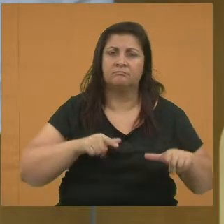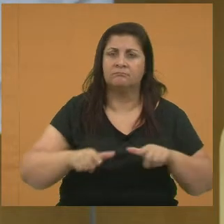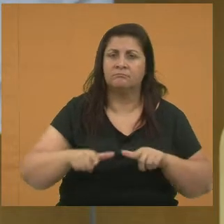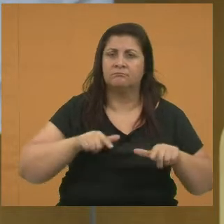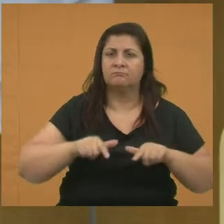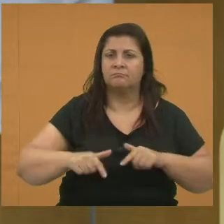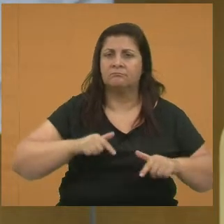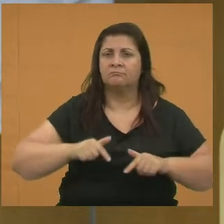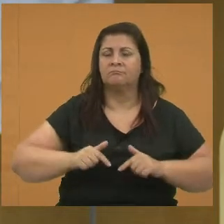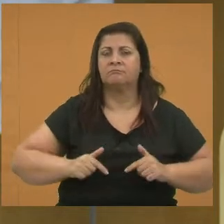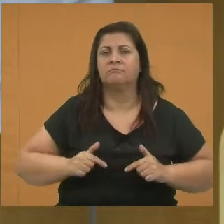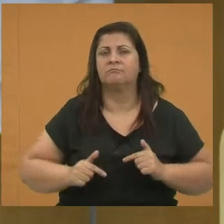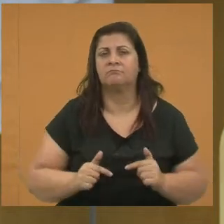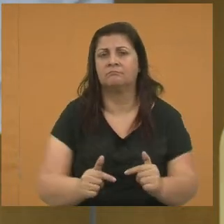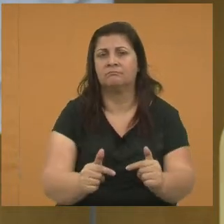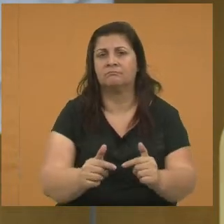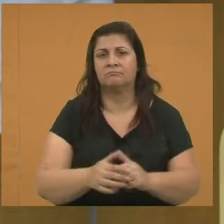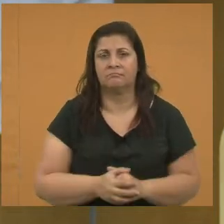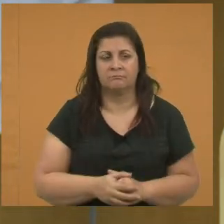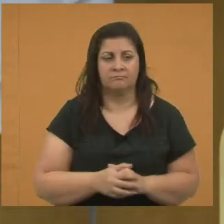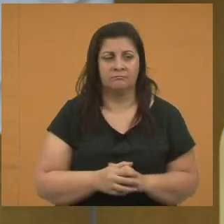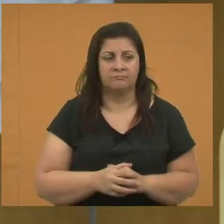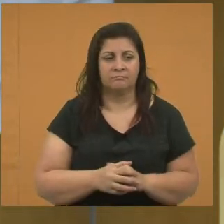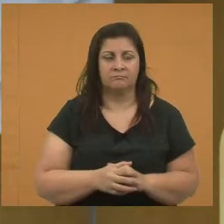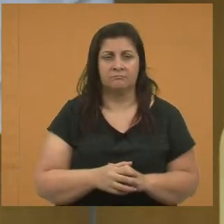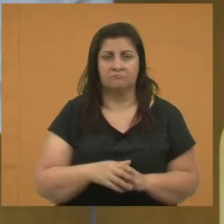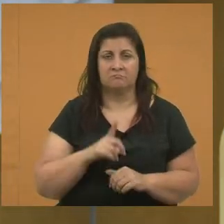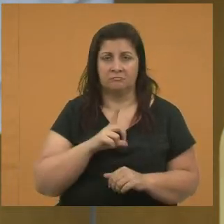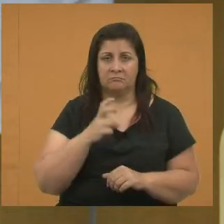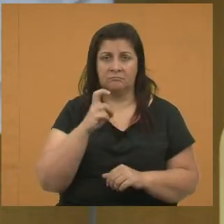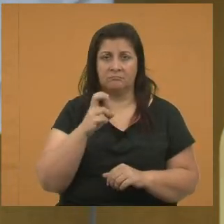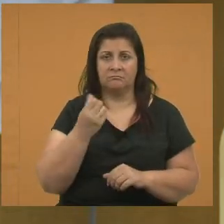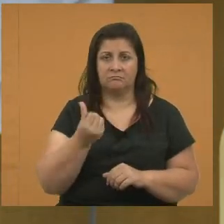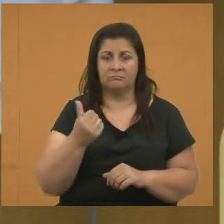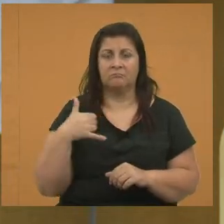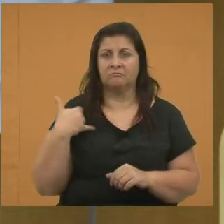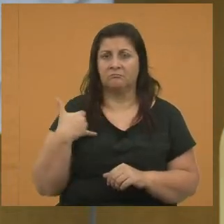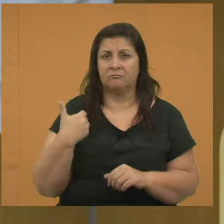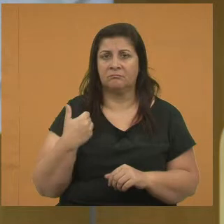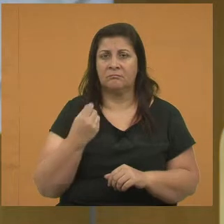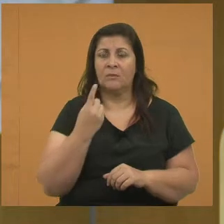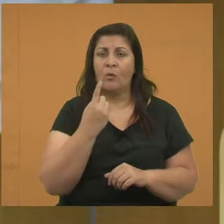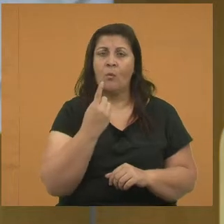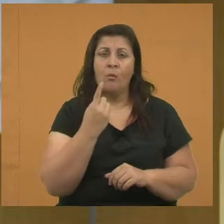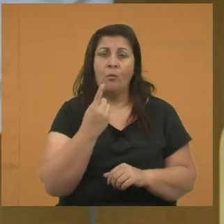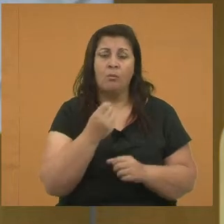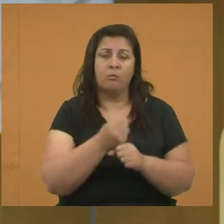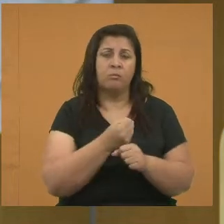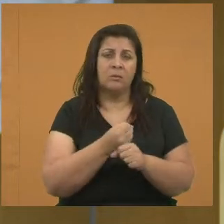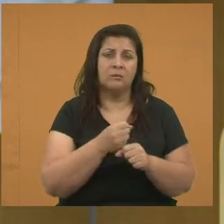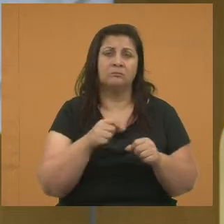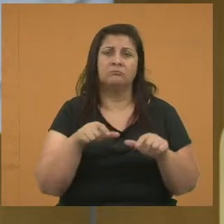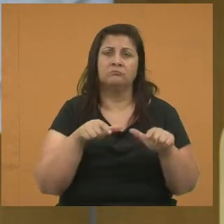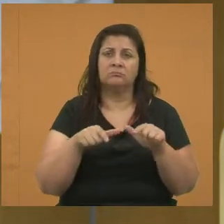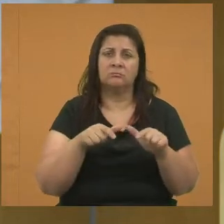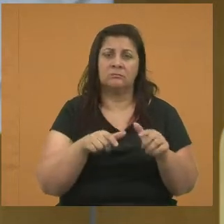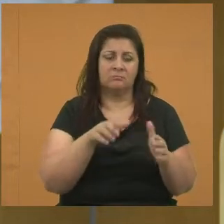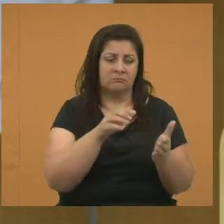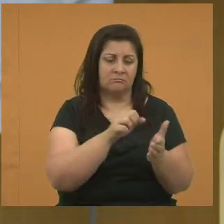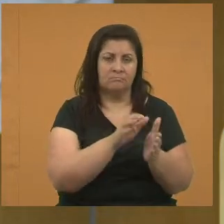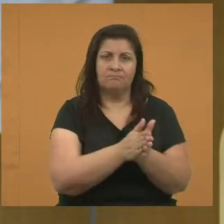a minha vida de 56 anos, só um ano e pouquinho fechado. E fora isso, foi